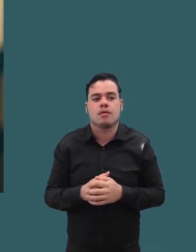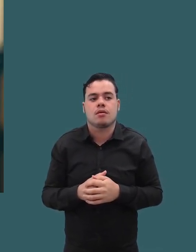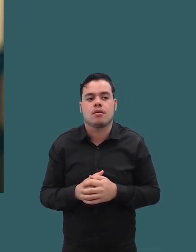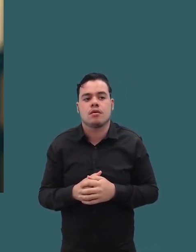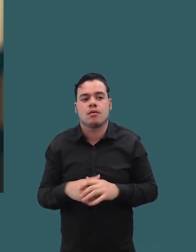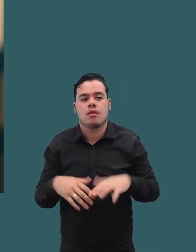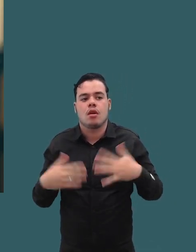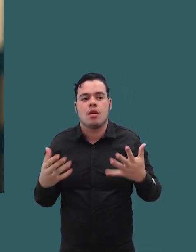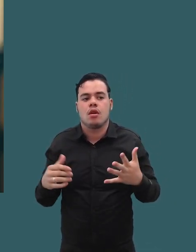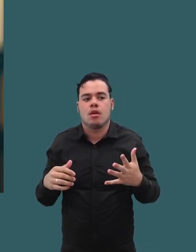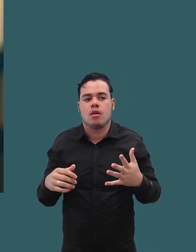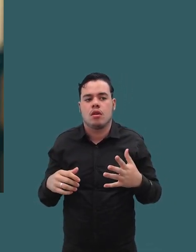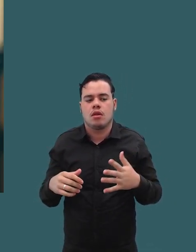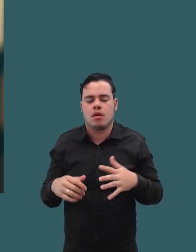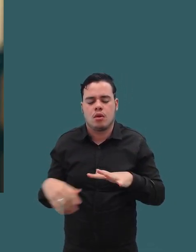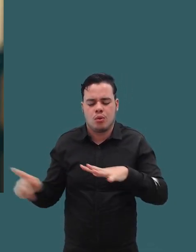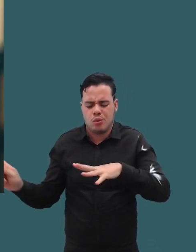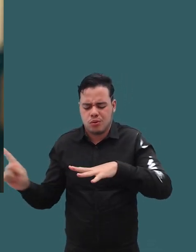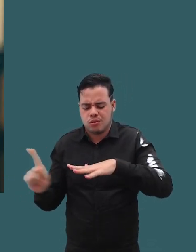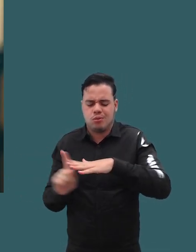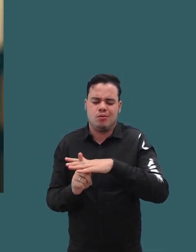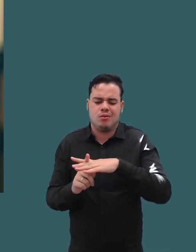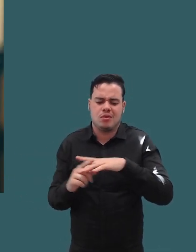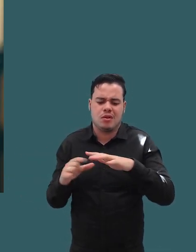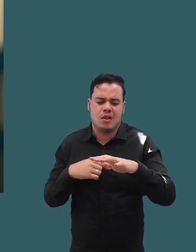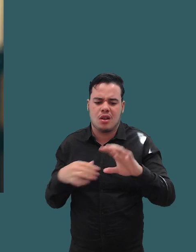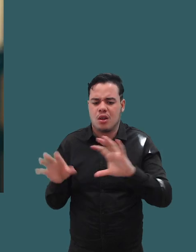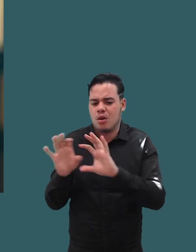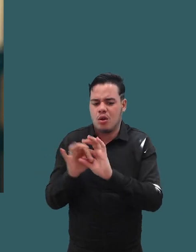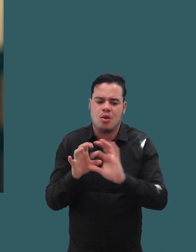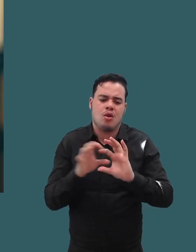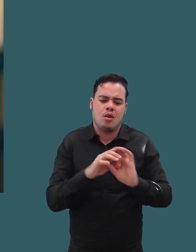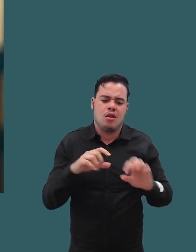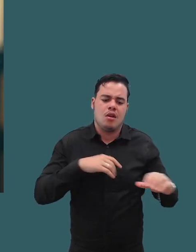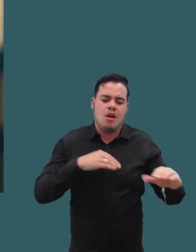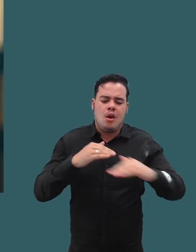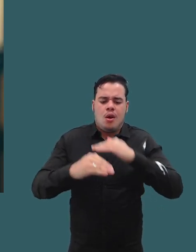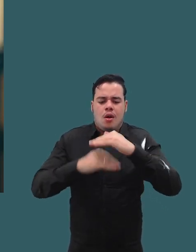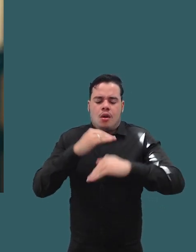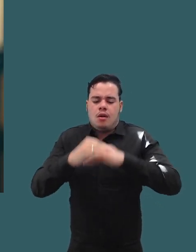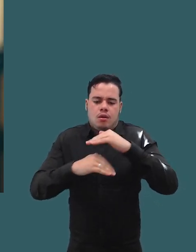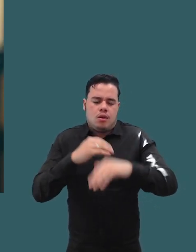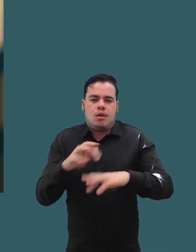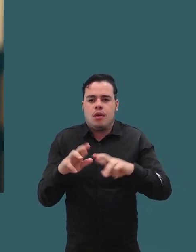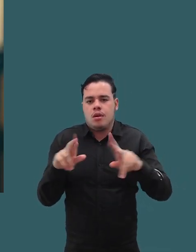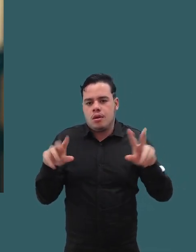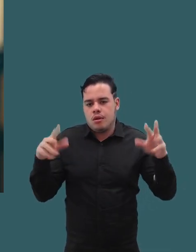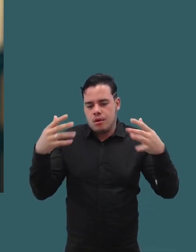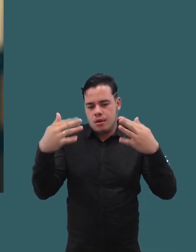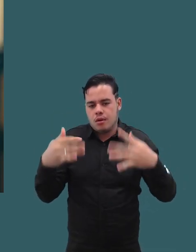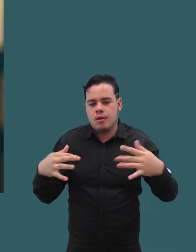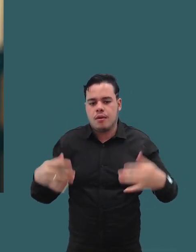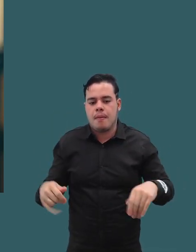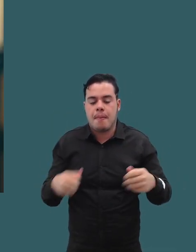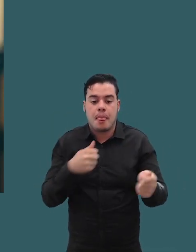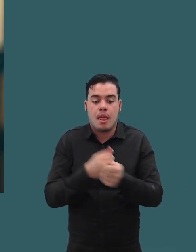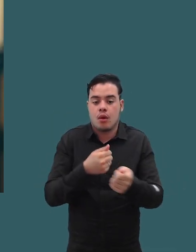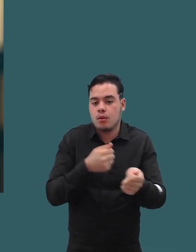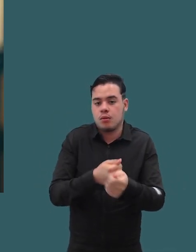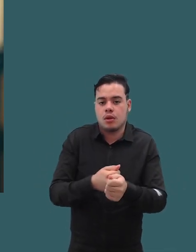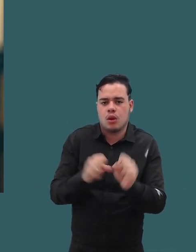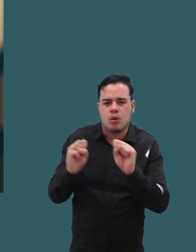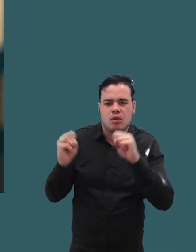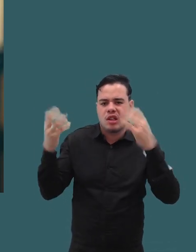pelos links do CNPq e acessando produção, etc., etc., ou acompanhando os eventos científicos,